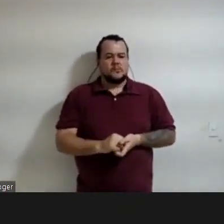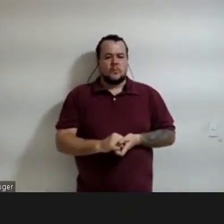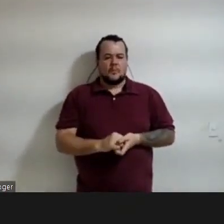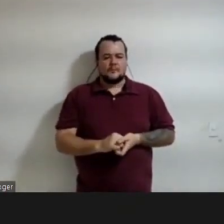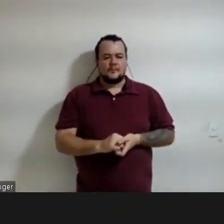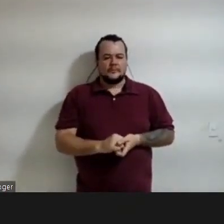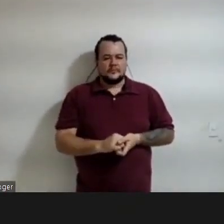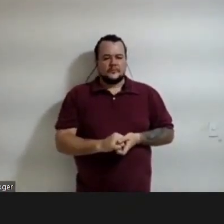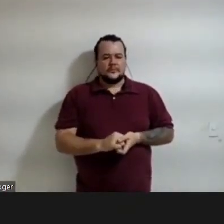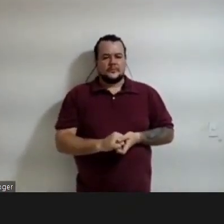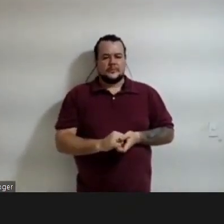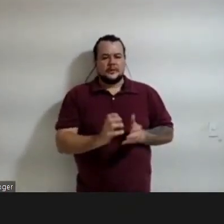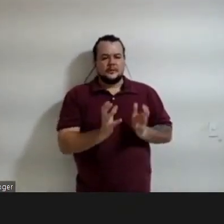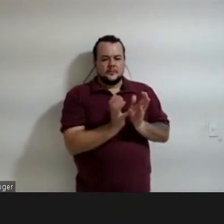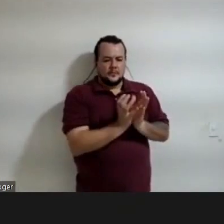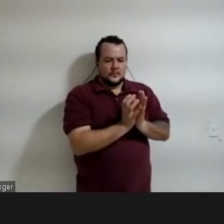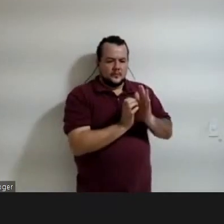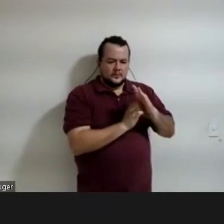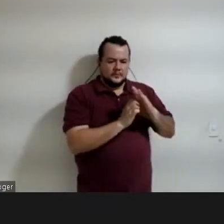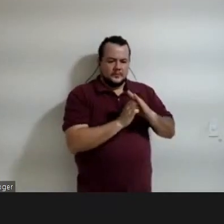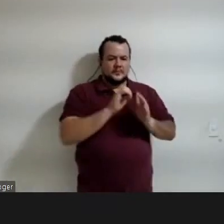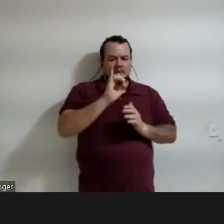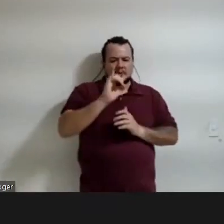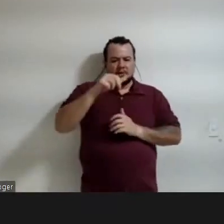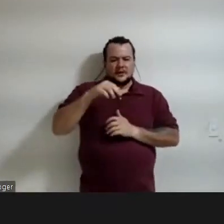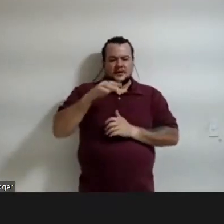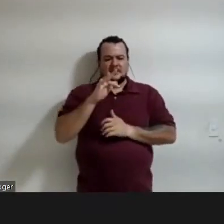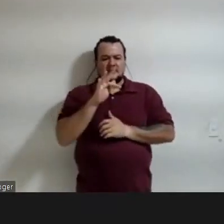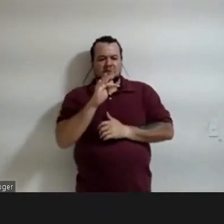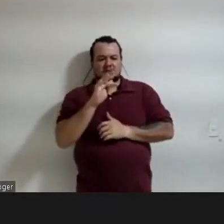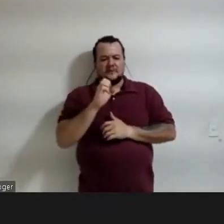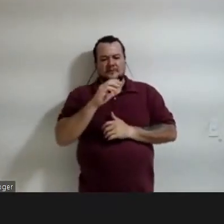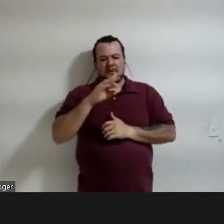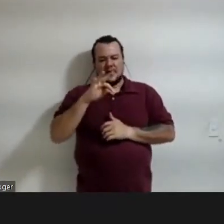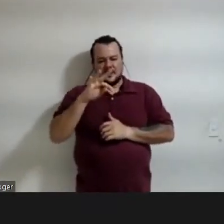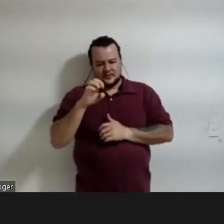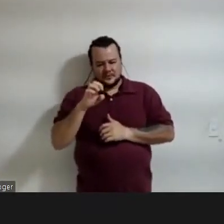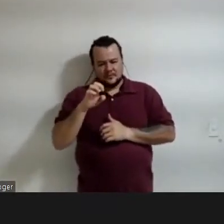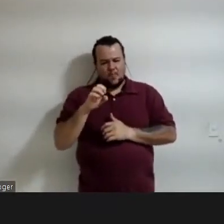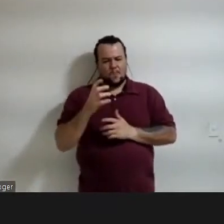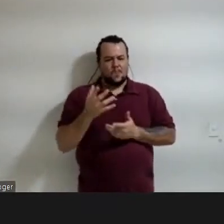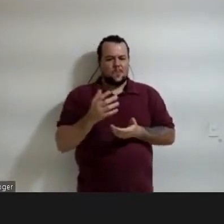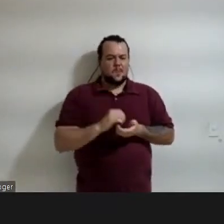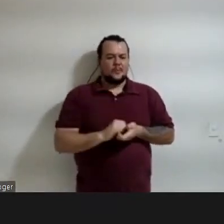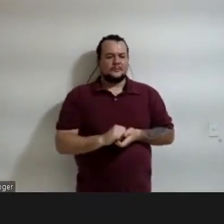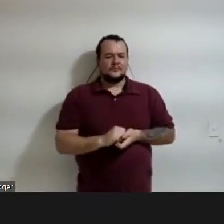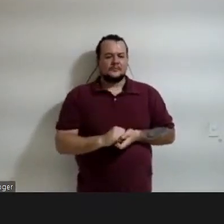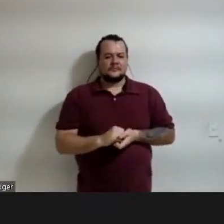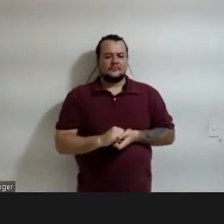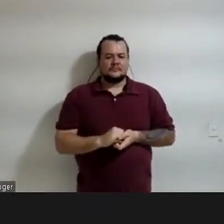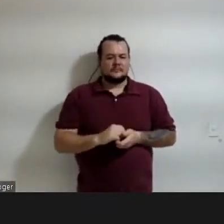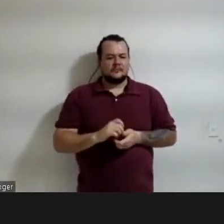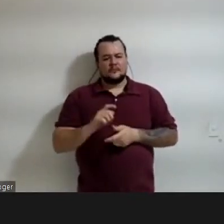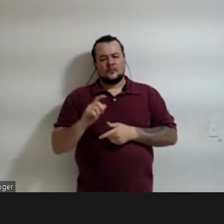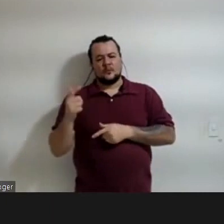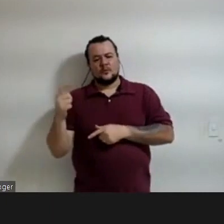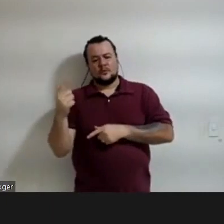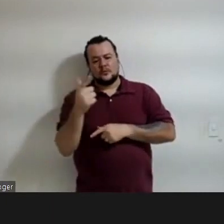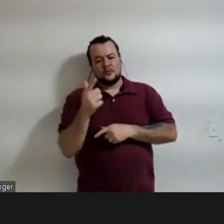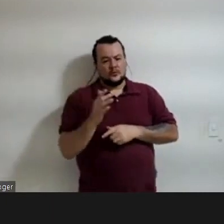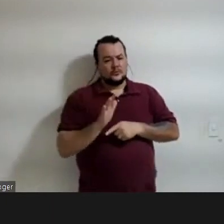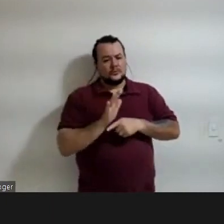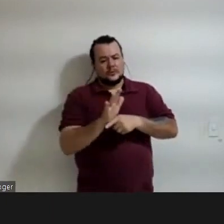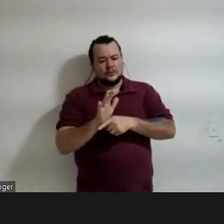da empresa Infact, Edgar, Marcelo, Rodolfo e demais colaboradores que tiveram incansavelmente em todas